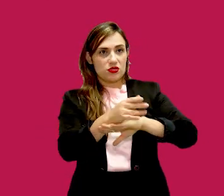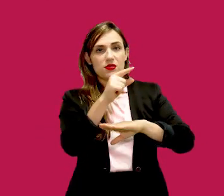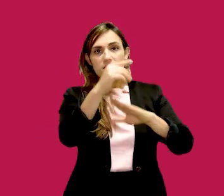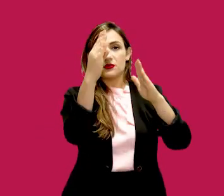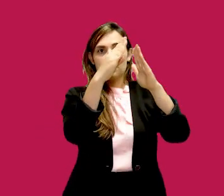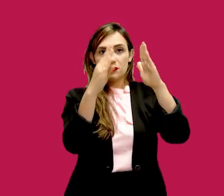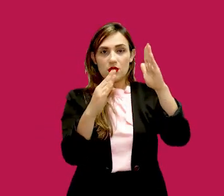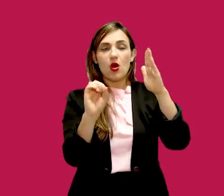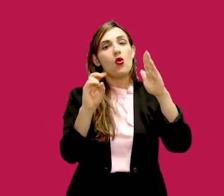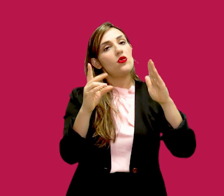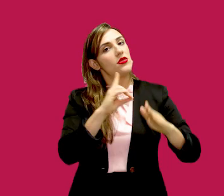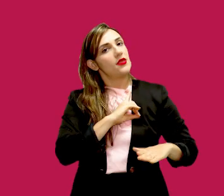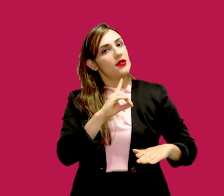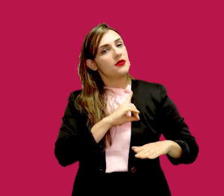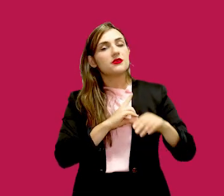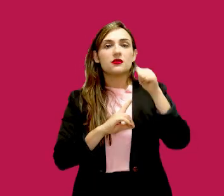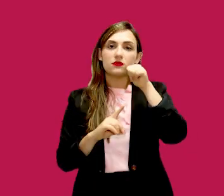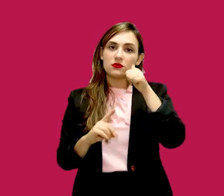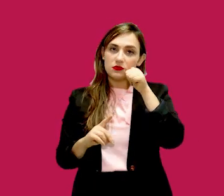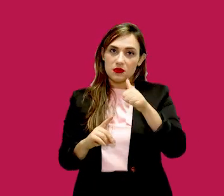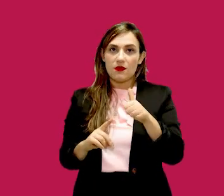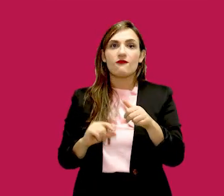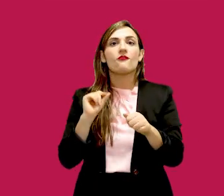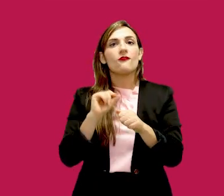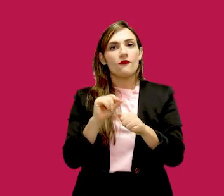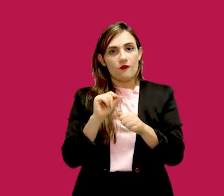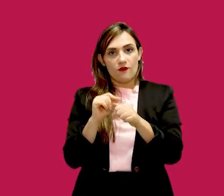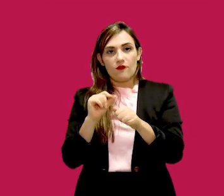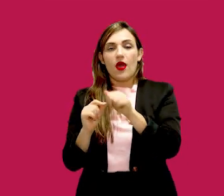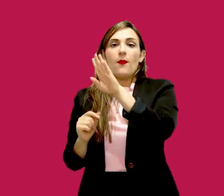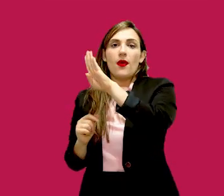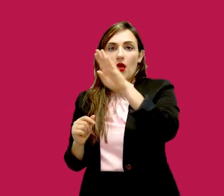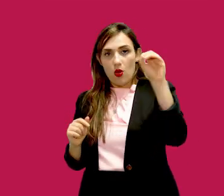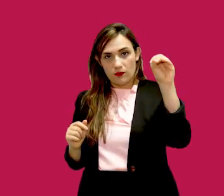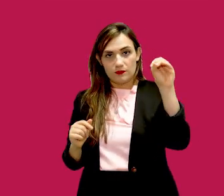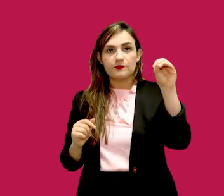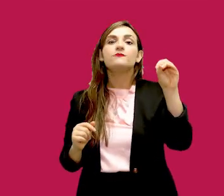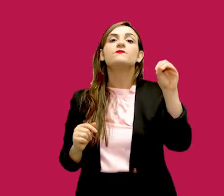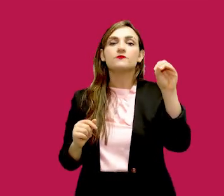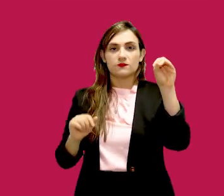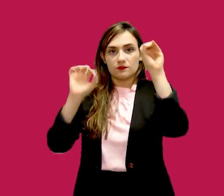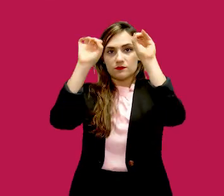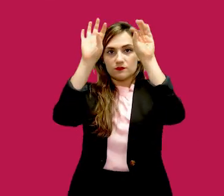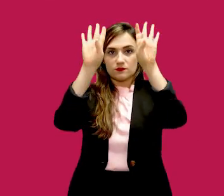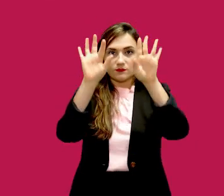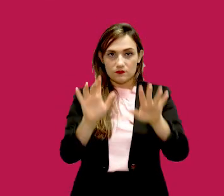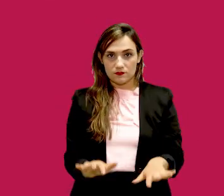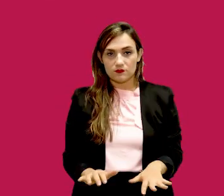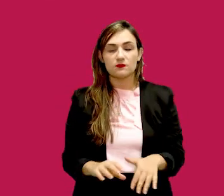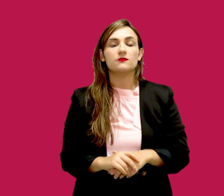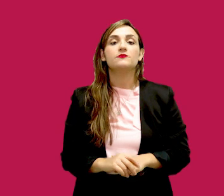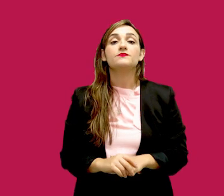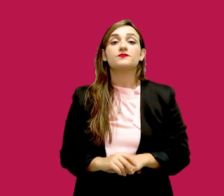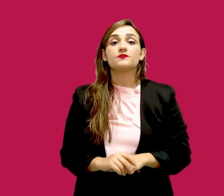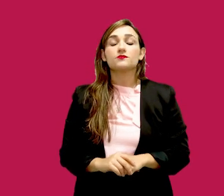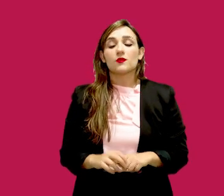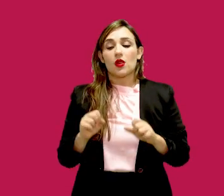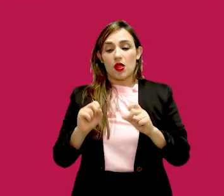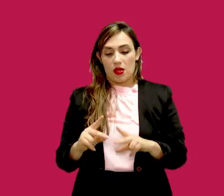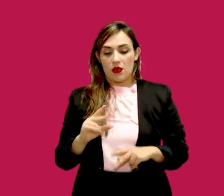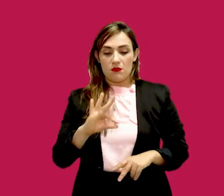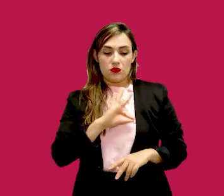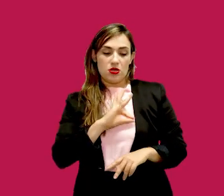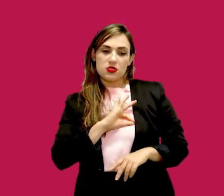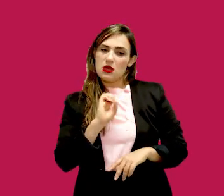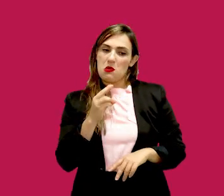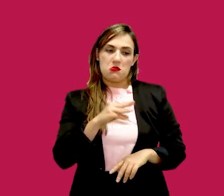o seu boletim de ocorrência, e vão ser requeridas, né, ou pela própria autoridade policial, ou pelo Ministério Público, ou